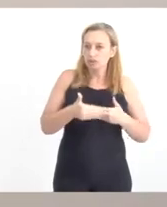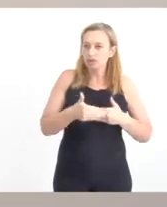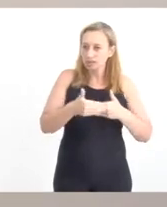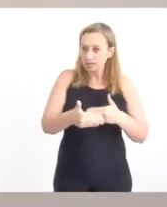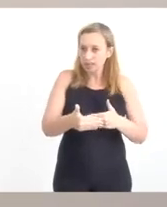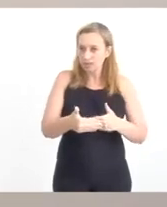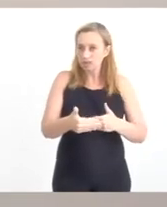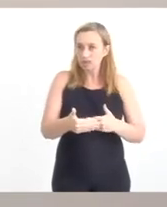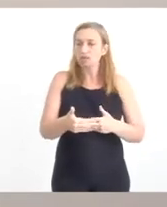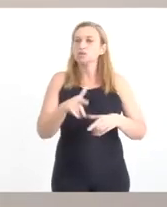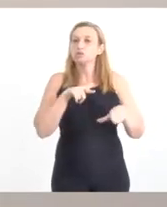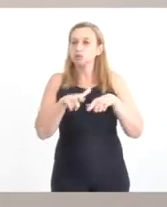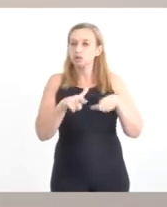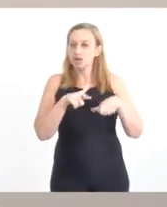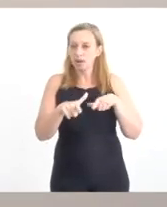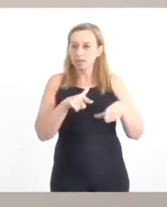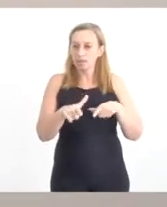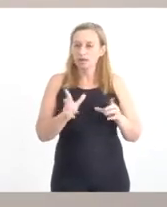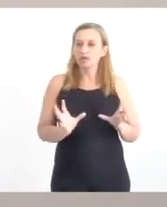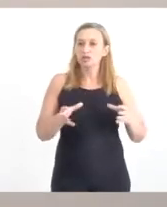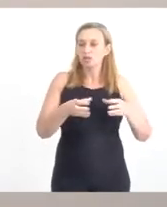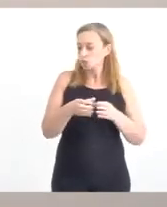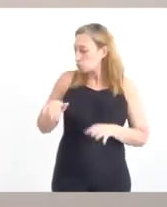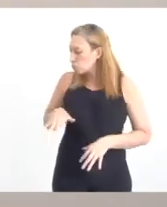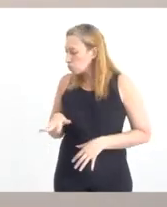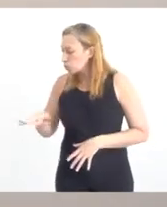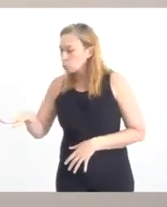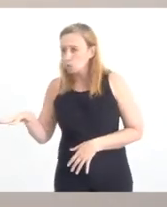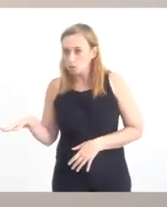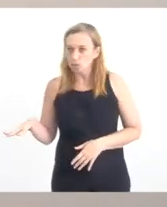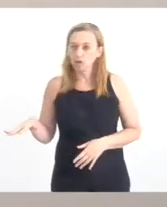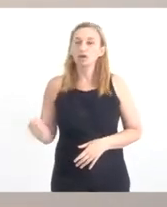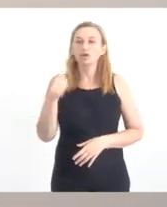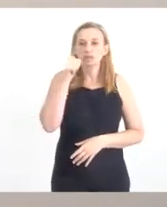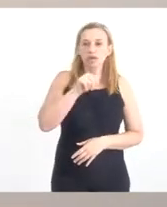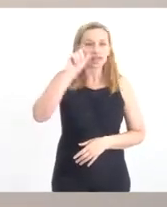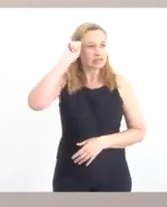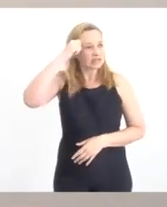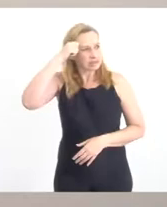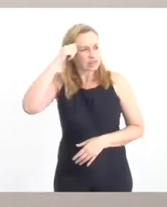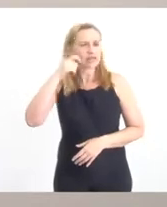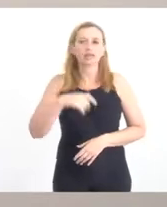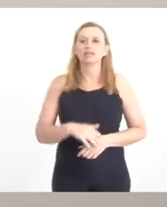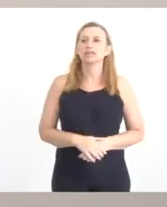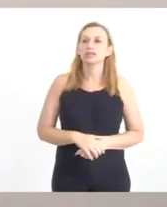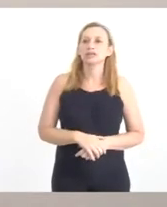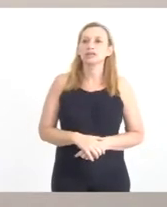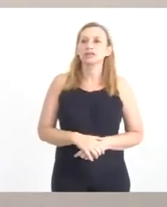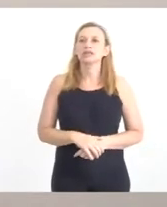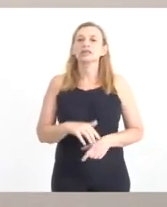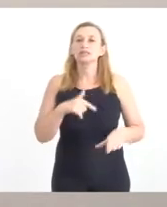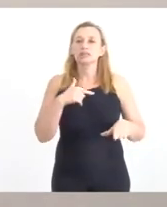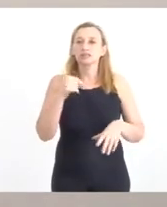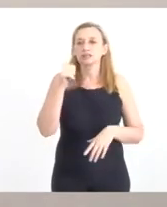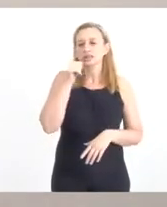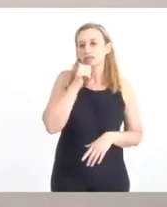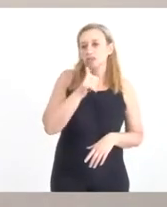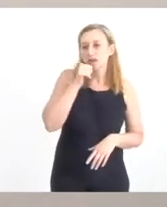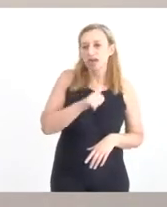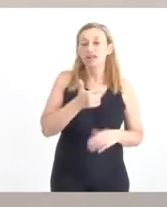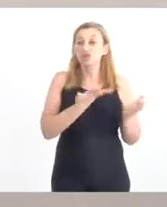avançar no trabalho feito nas comunidades no trabalho com as mulheres negras no trabalho de mulheres de